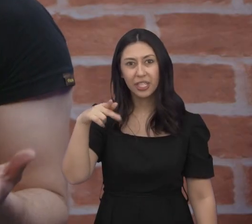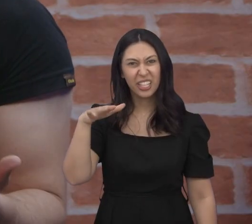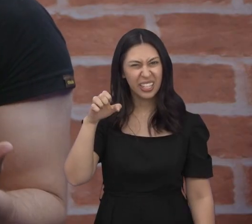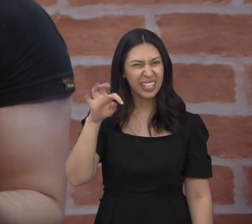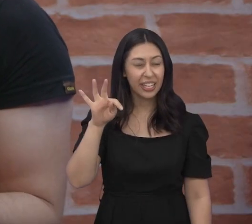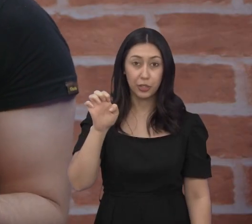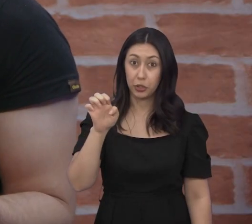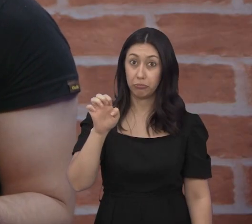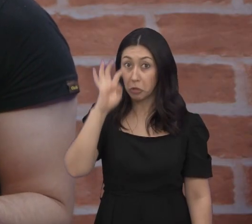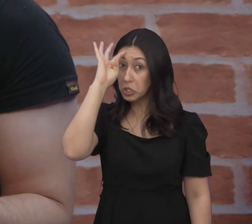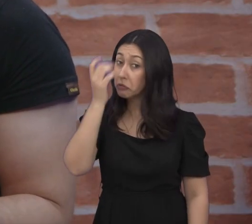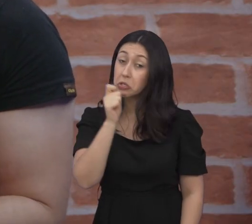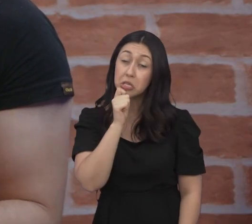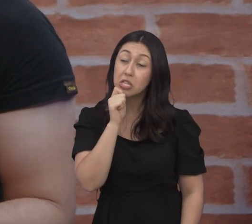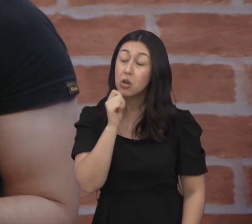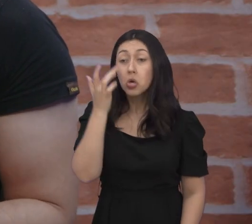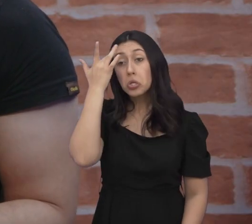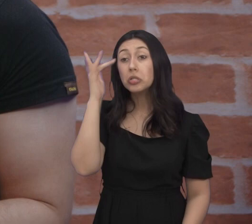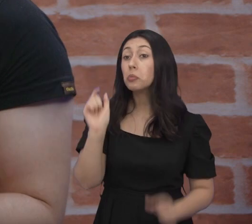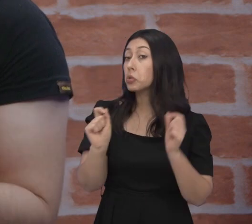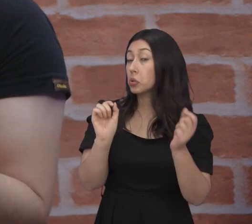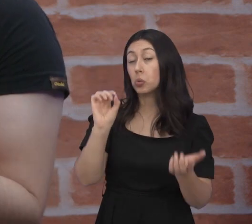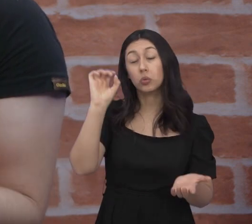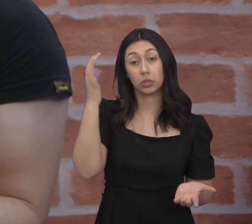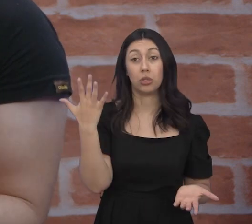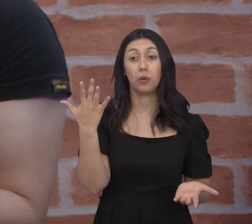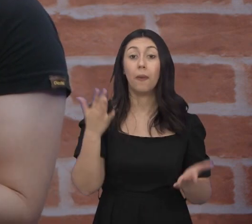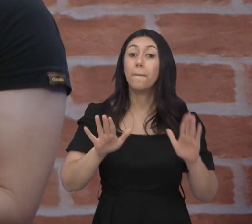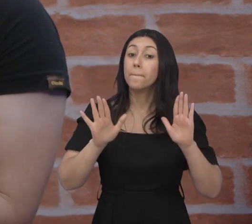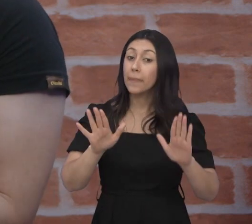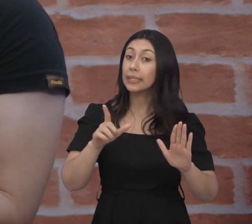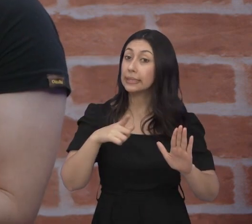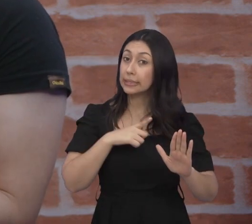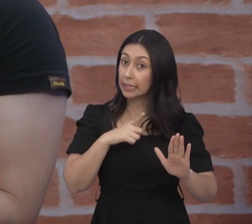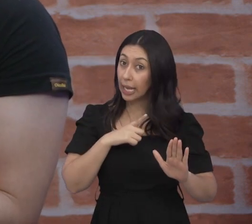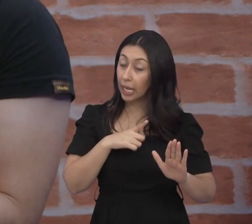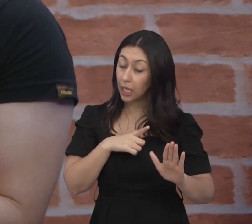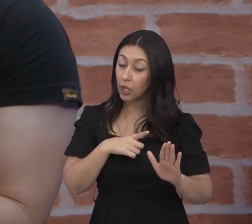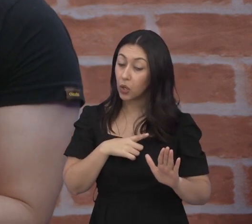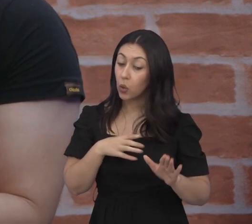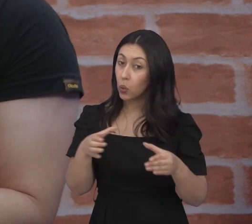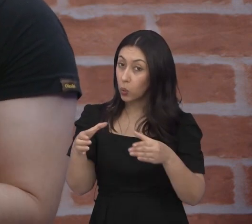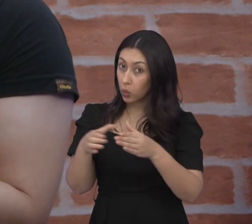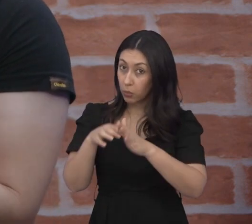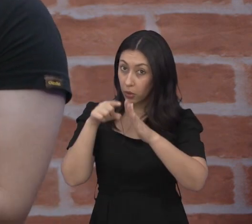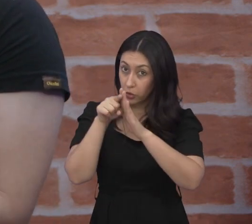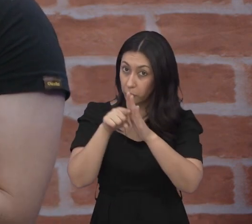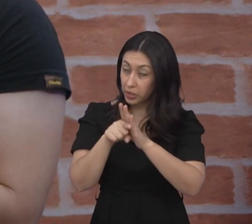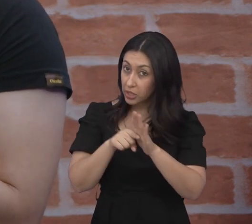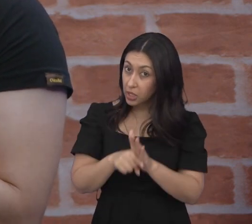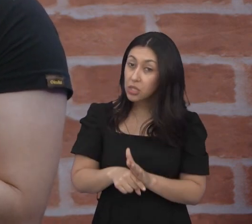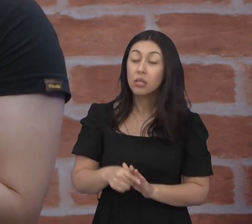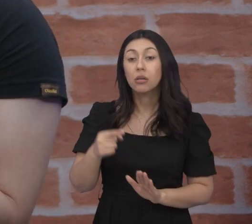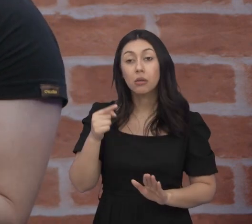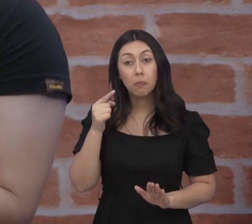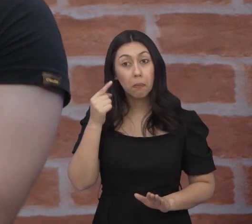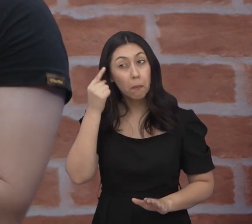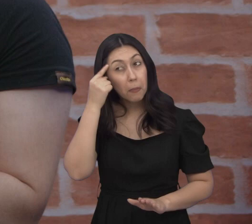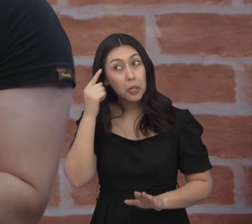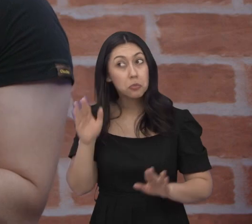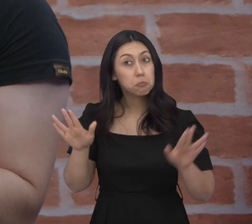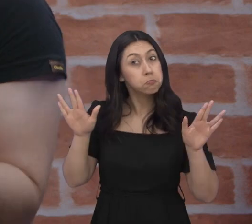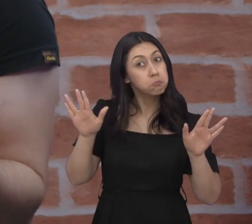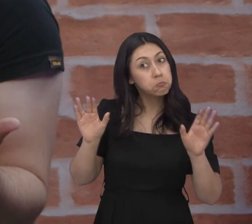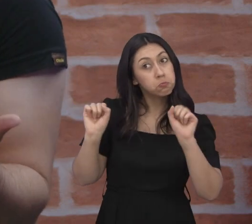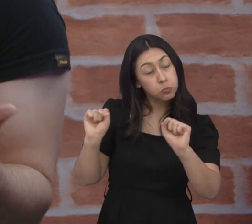hoje é um caso sem resolução, então não se sabe o que aconteceu. E existe uma linha de pesquisa que envolve aí ufologia,